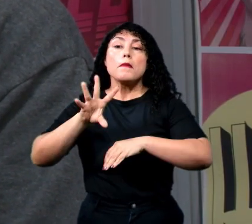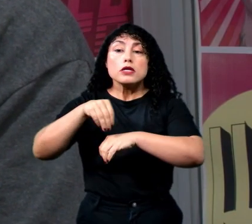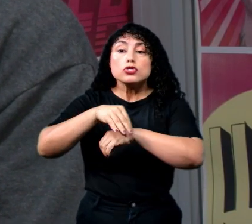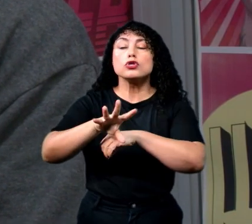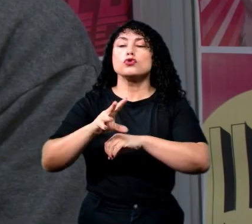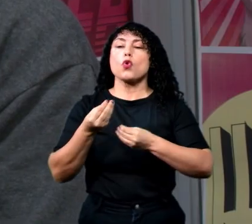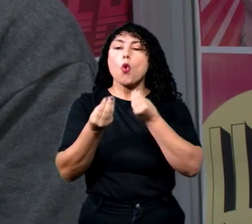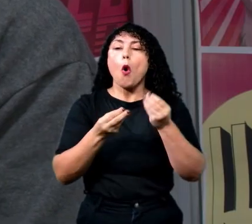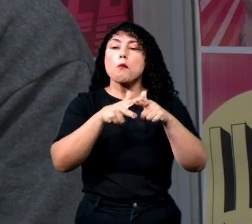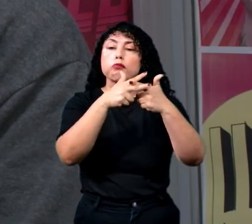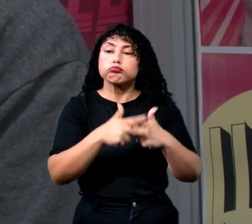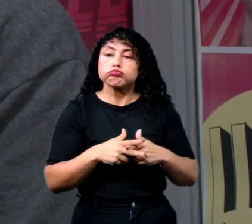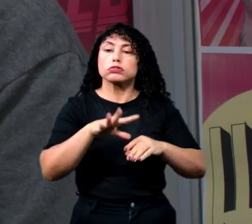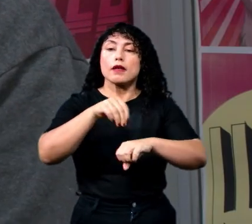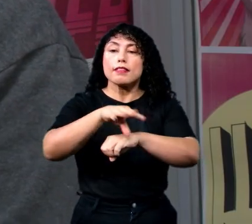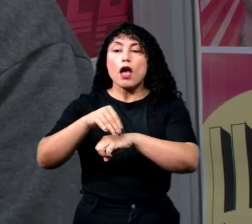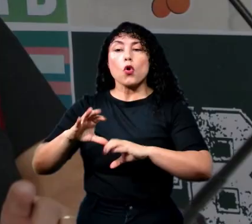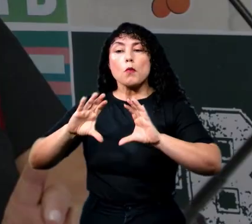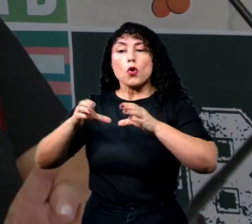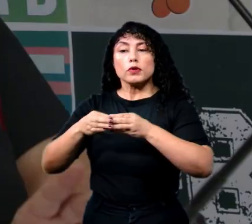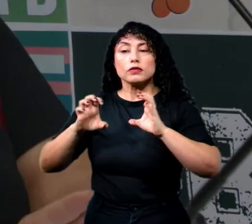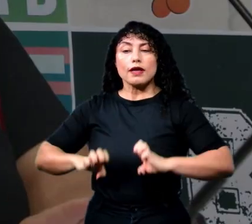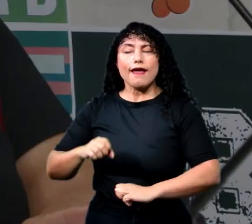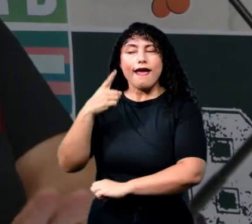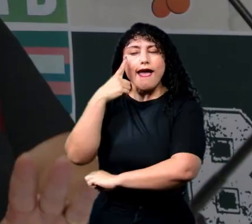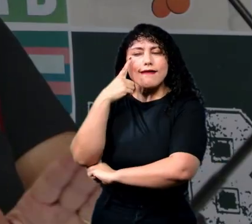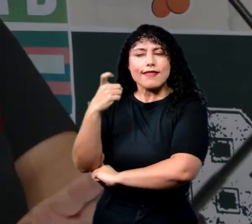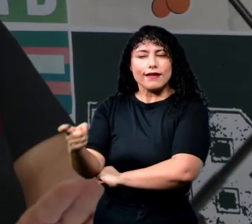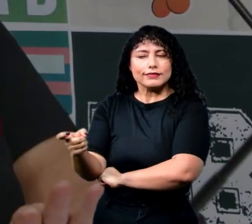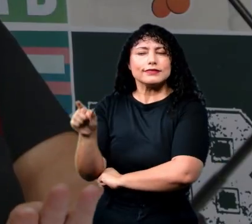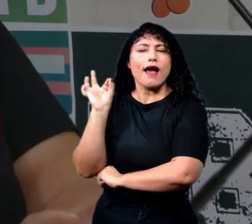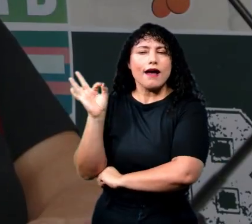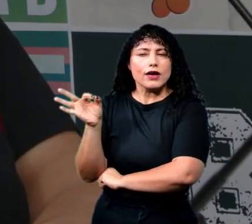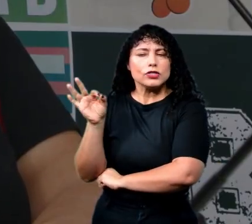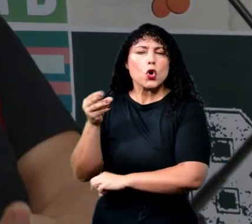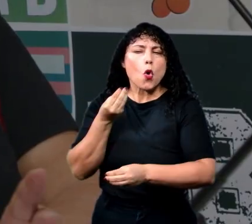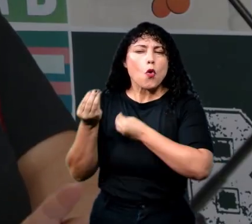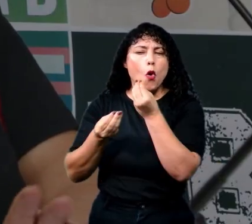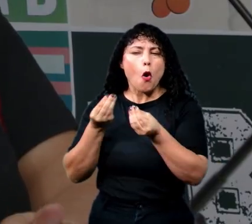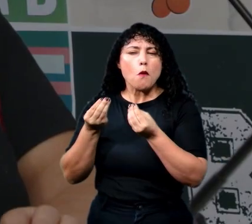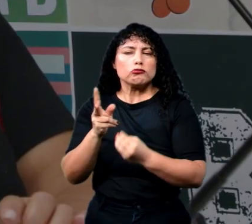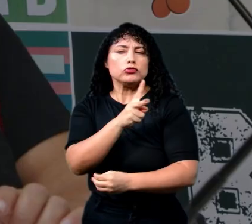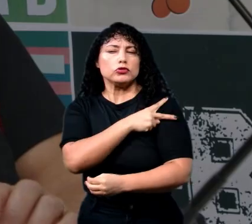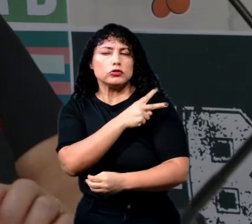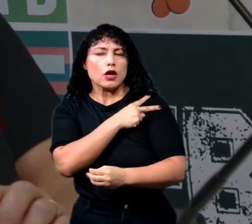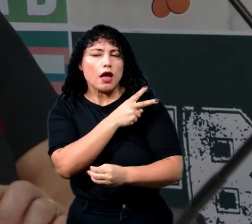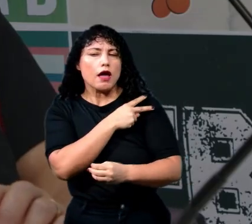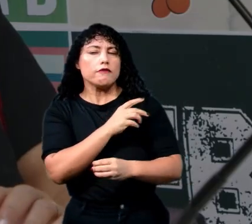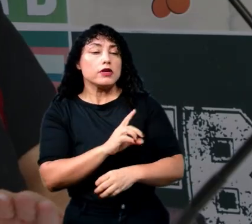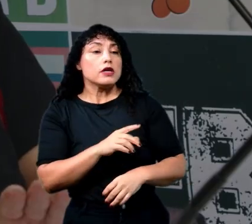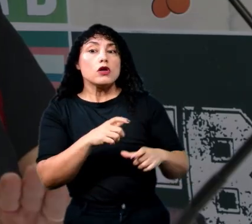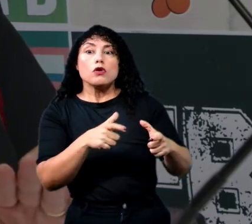tem como comissão de ética. É interessante, nós estamos falando aqui também de chefias, né, de cargos de